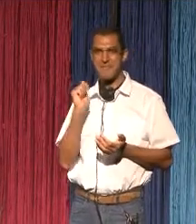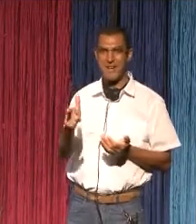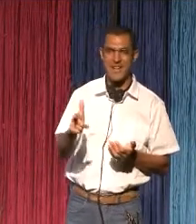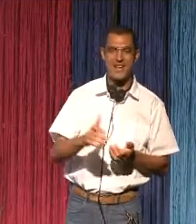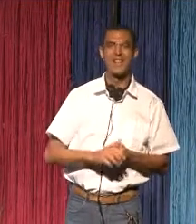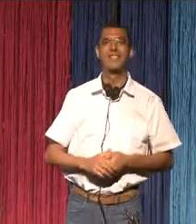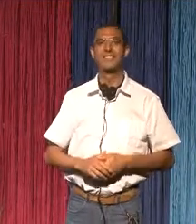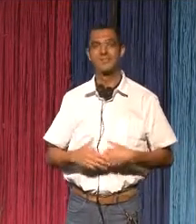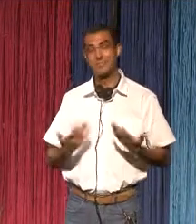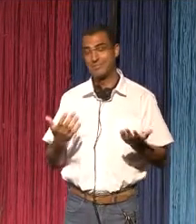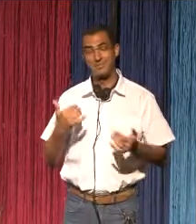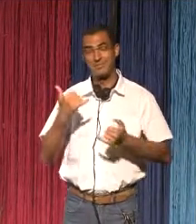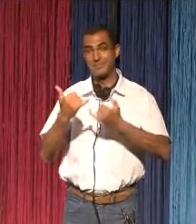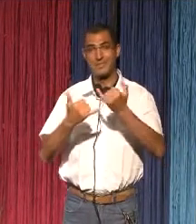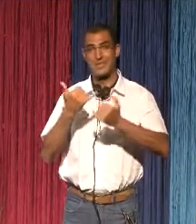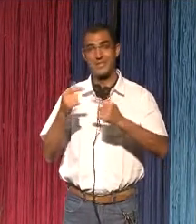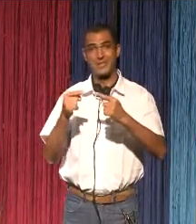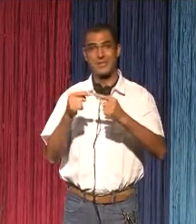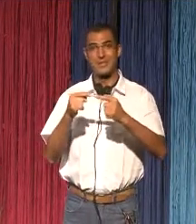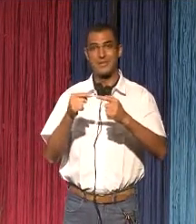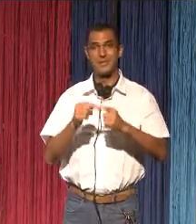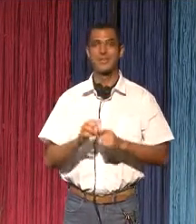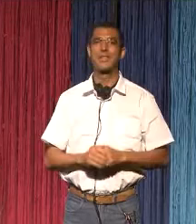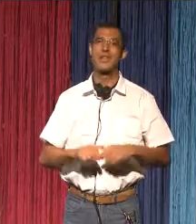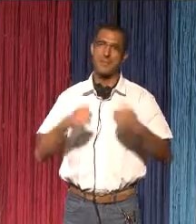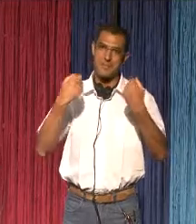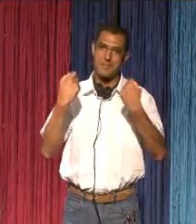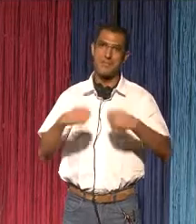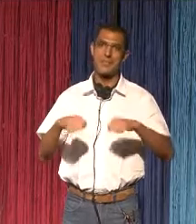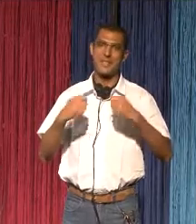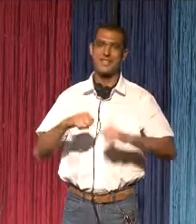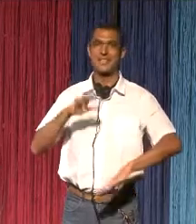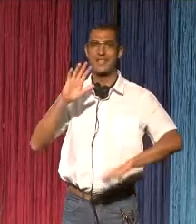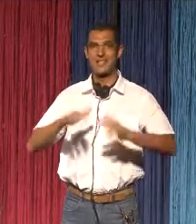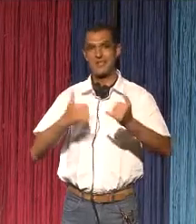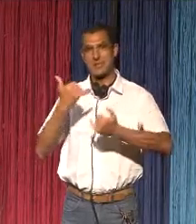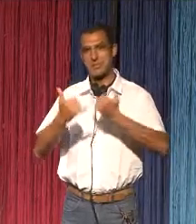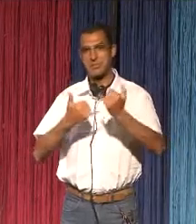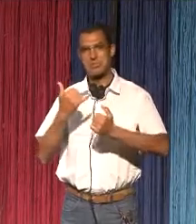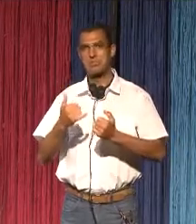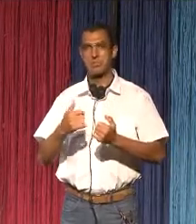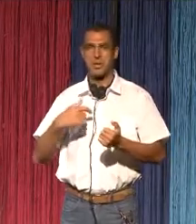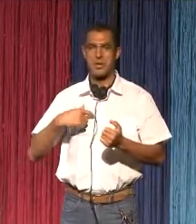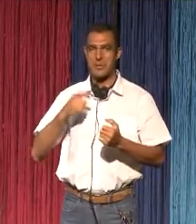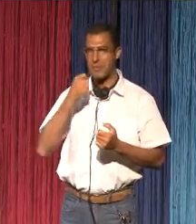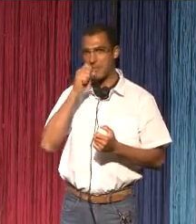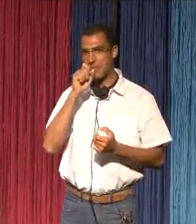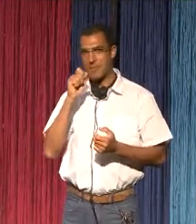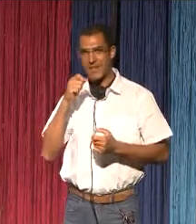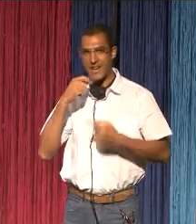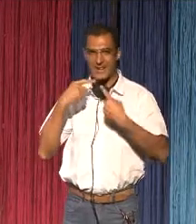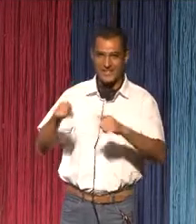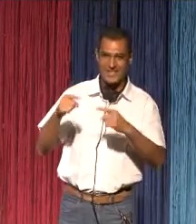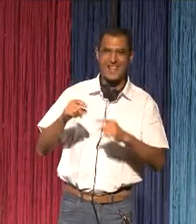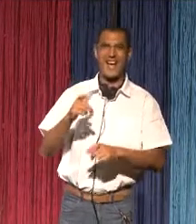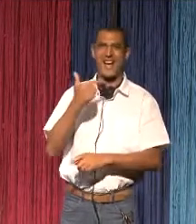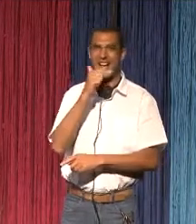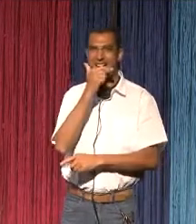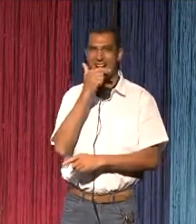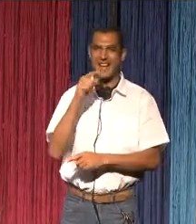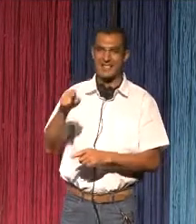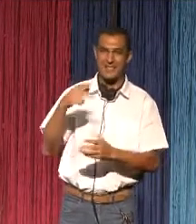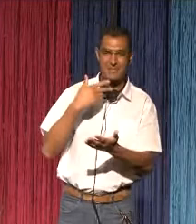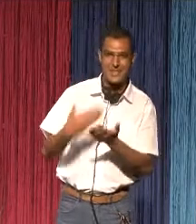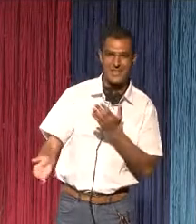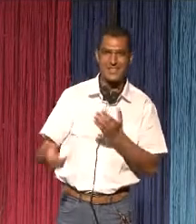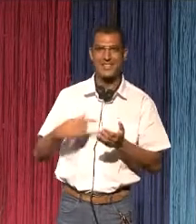setores. Mas a gente precisa dessa licença no caso da brincadeira. No caso do jogo, né, é respeitar mutuamente,